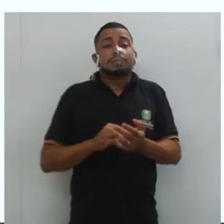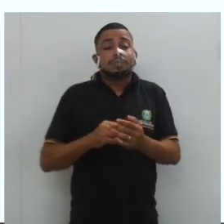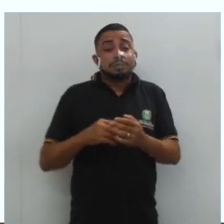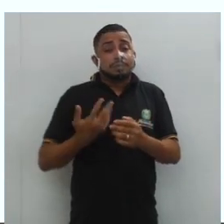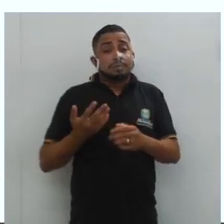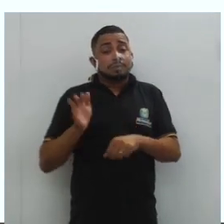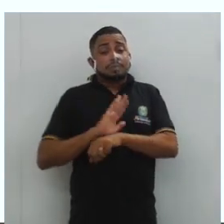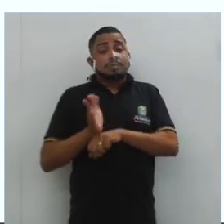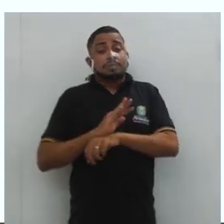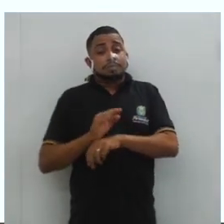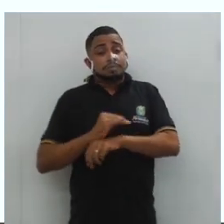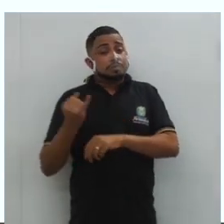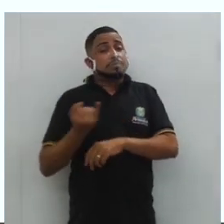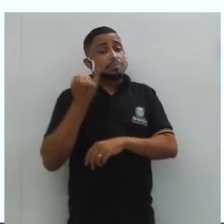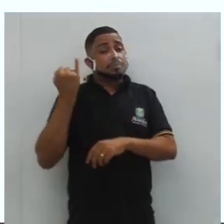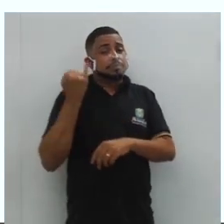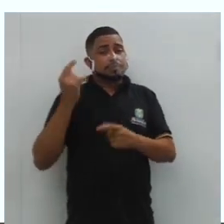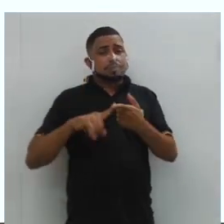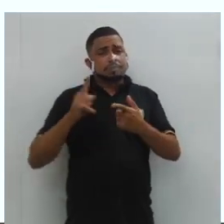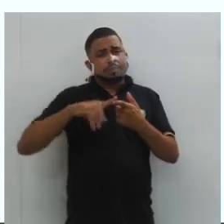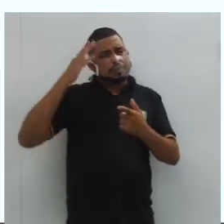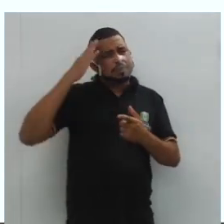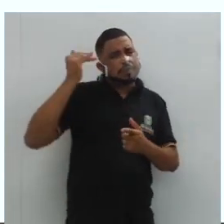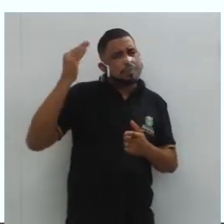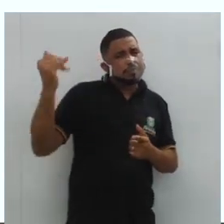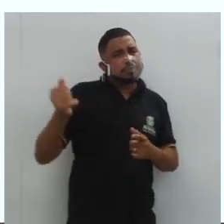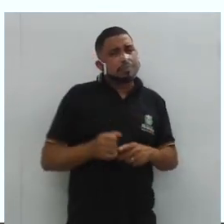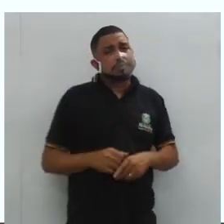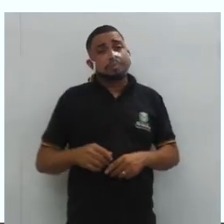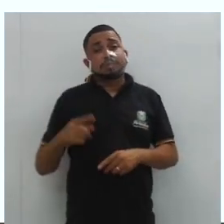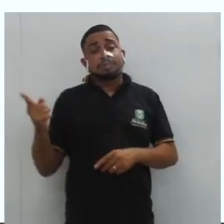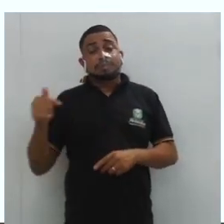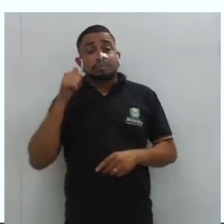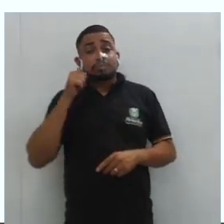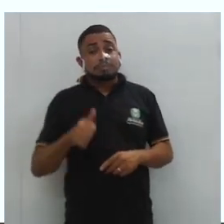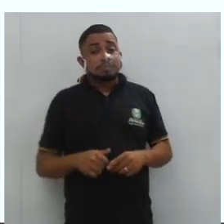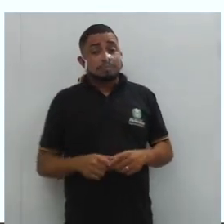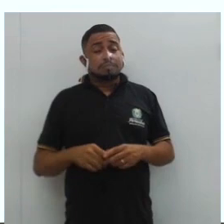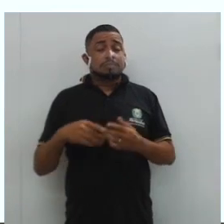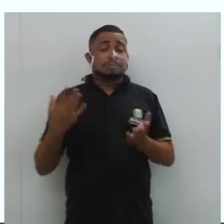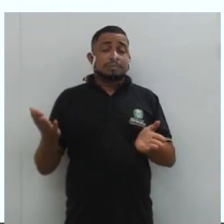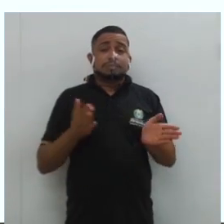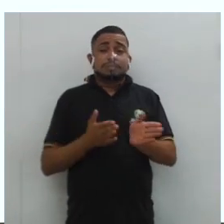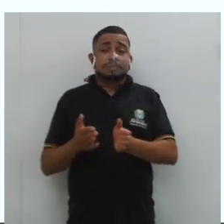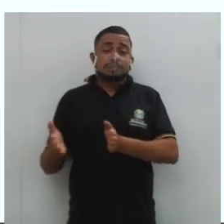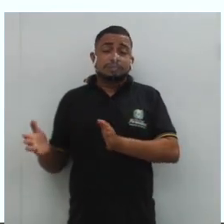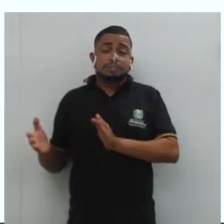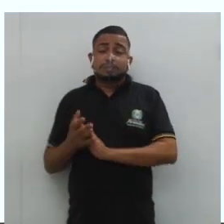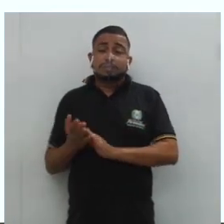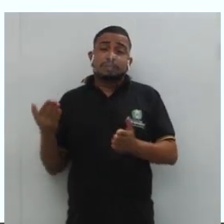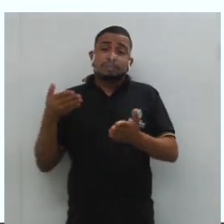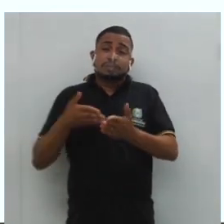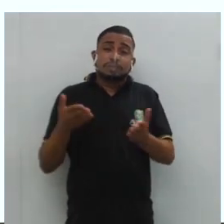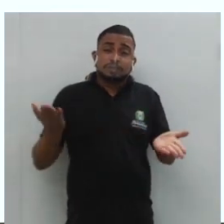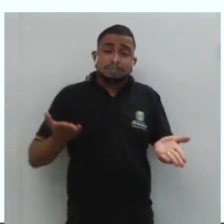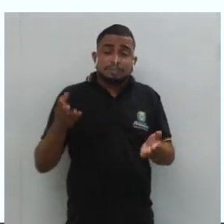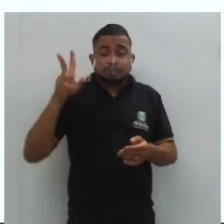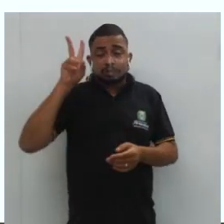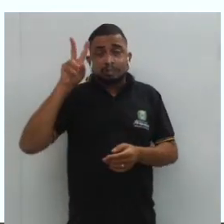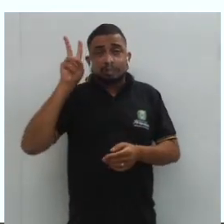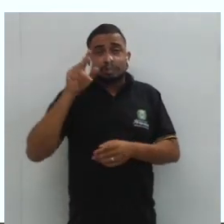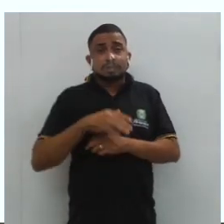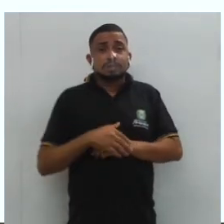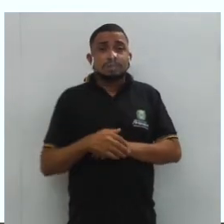né, grandes atores surgiram, fizeram muito sucesso. Uma das grandes atrizes desse momento, desse período, que ainda hoje ela